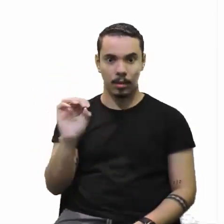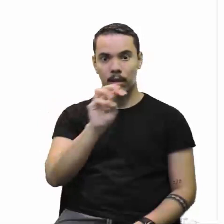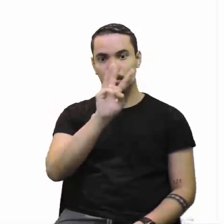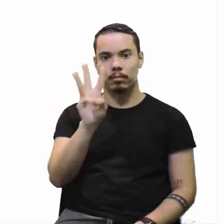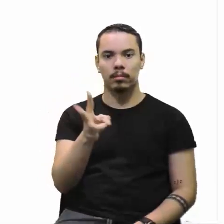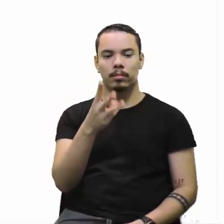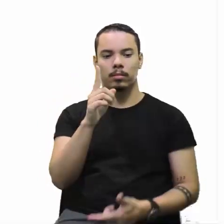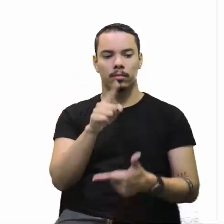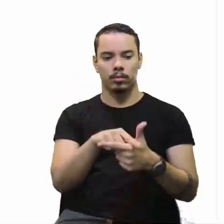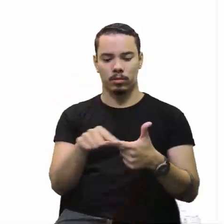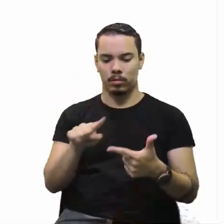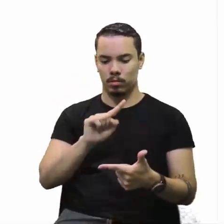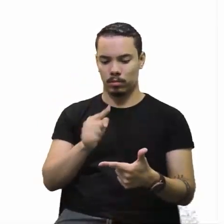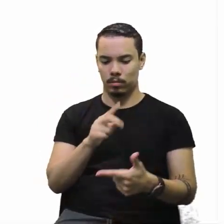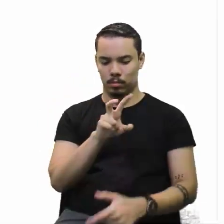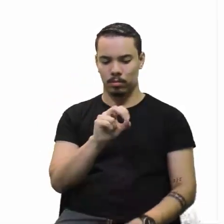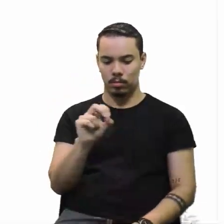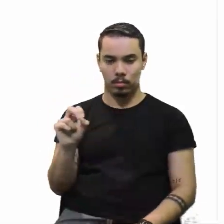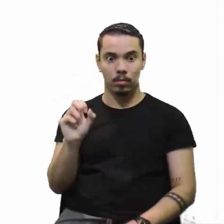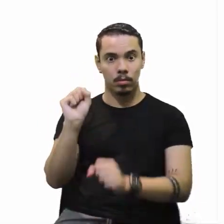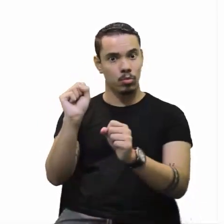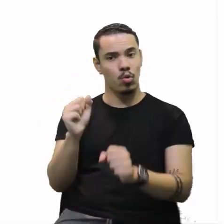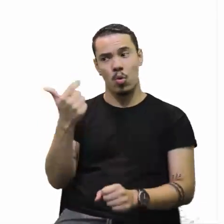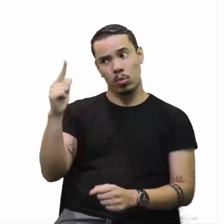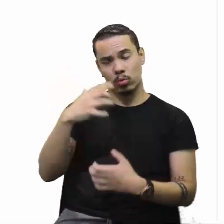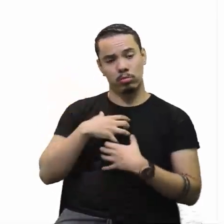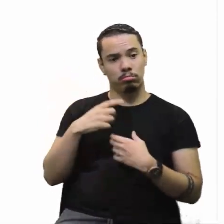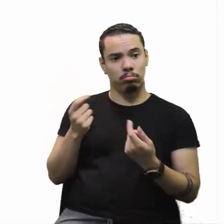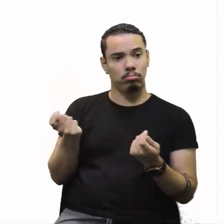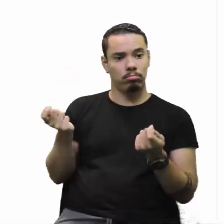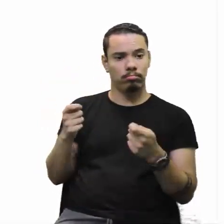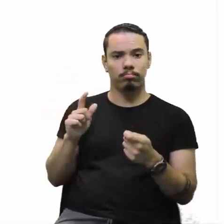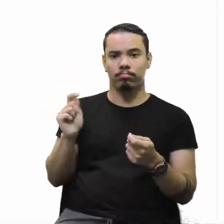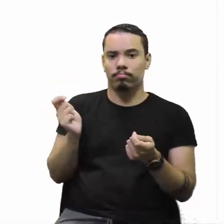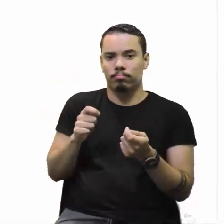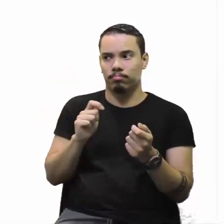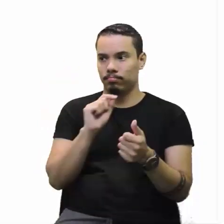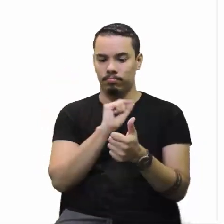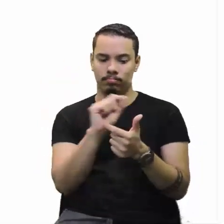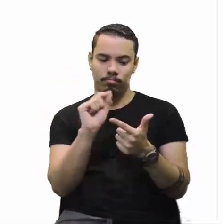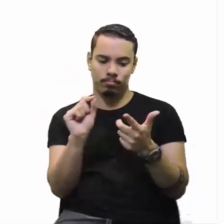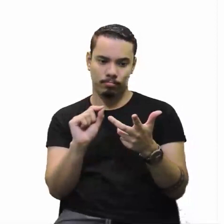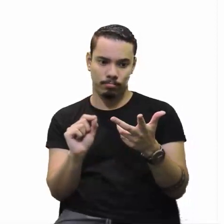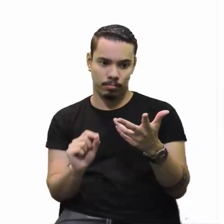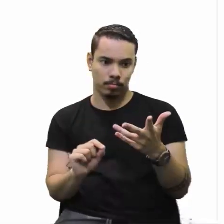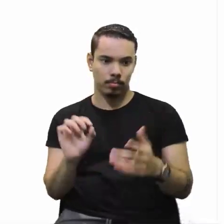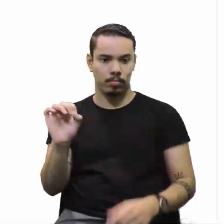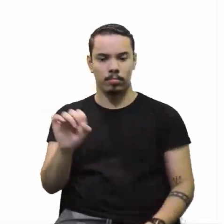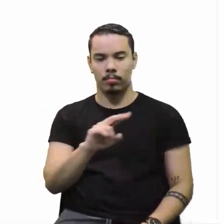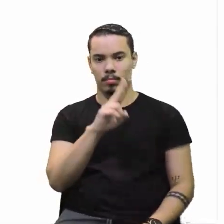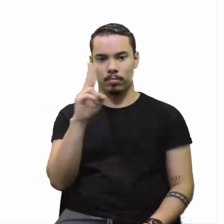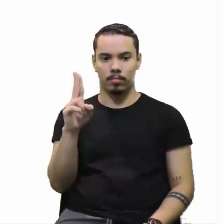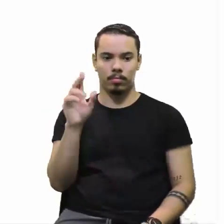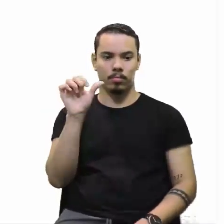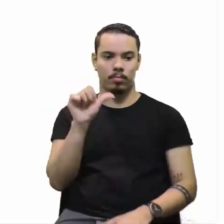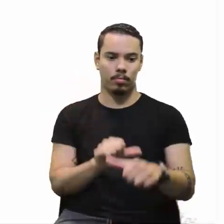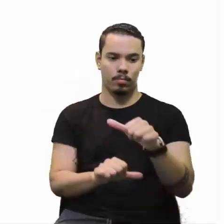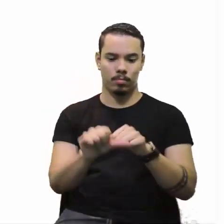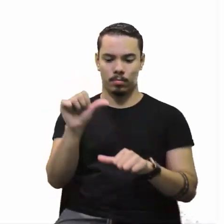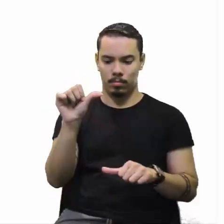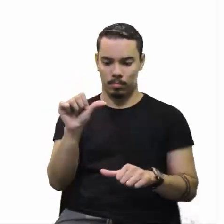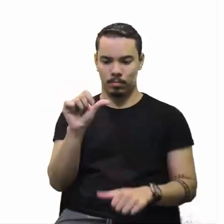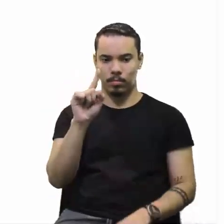por 1.500. Podia fazer de outro jeito também, então, de várias maneiras. Mas 3.000 dividido por 1.500 é muito fácil, né? O 1.500